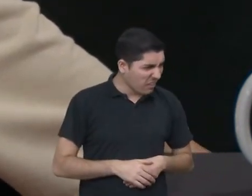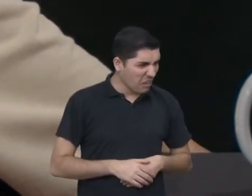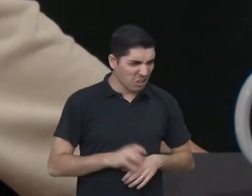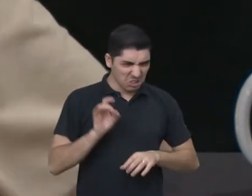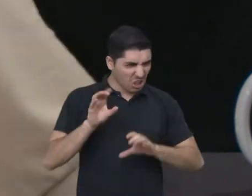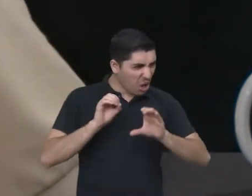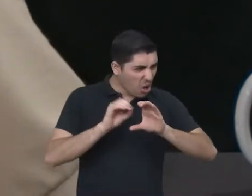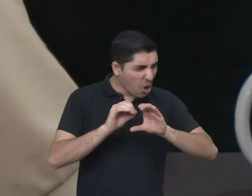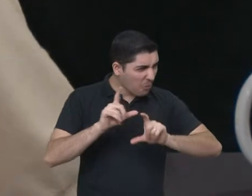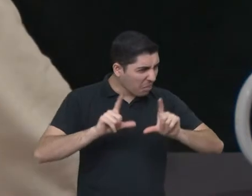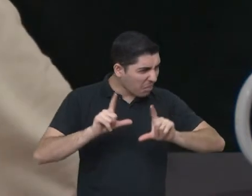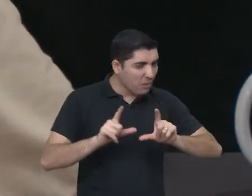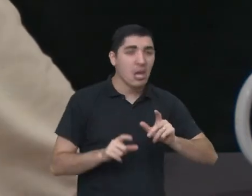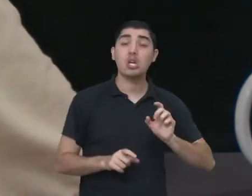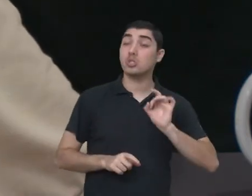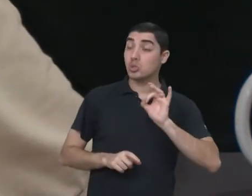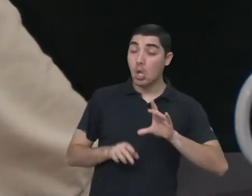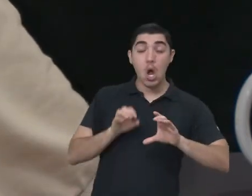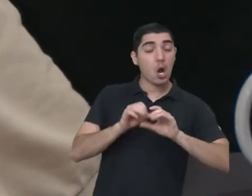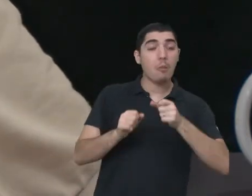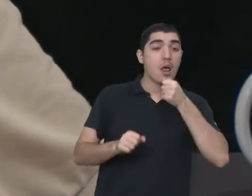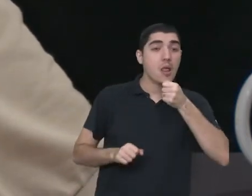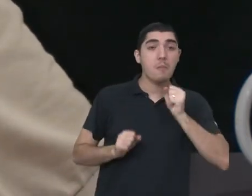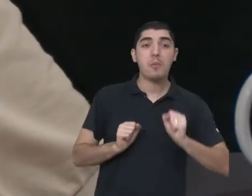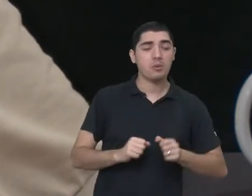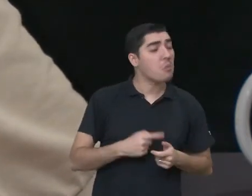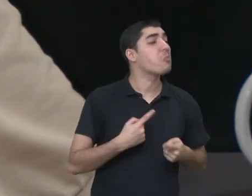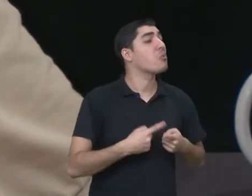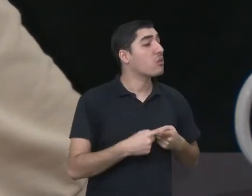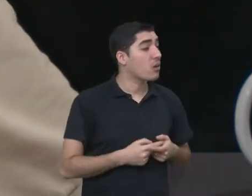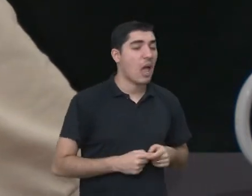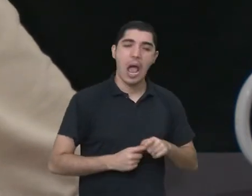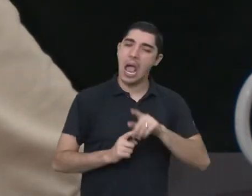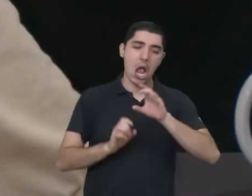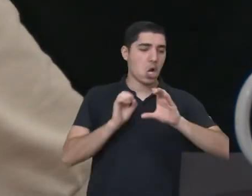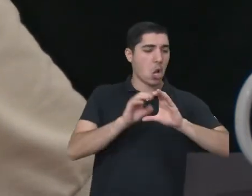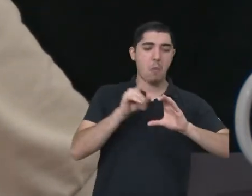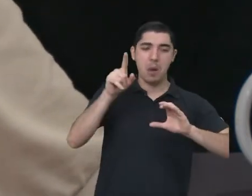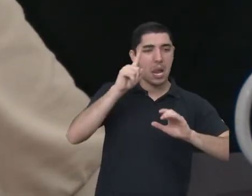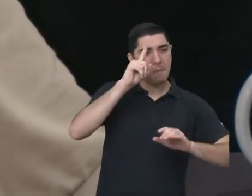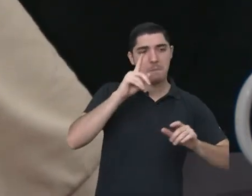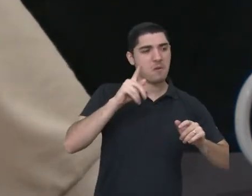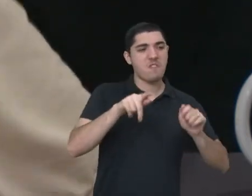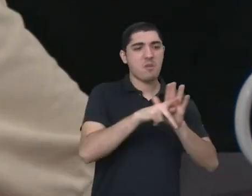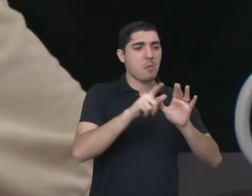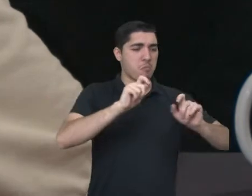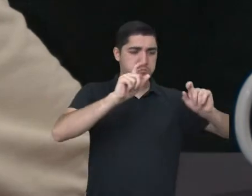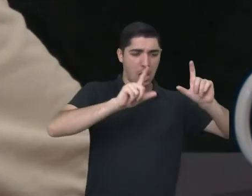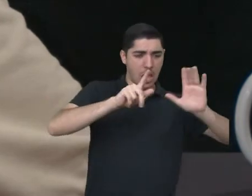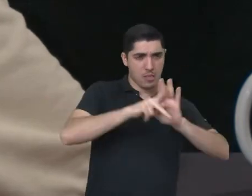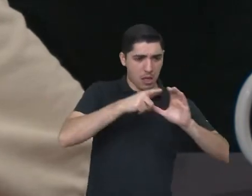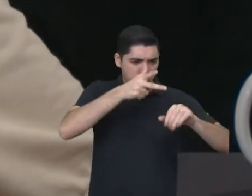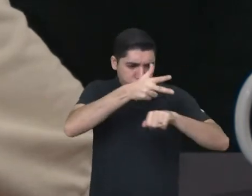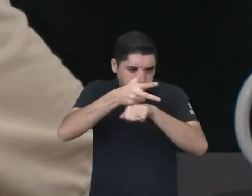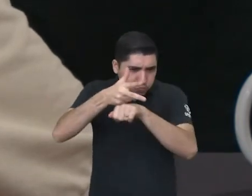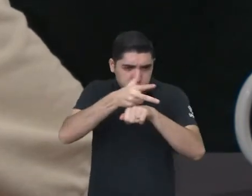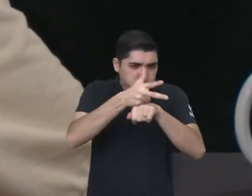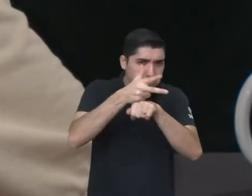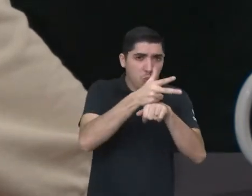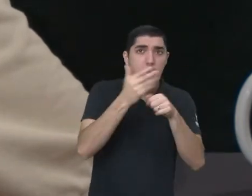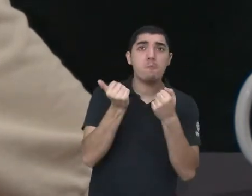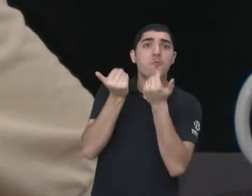Aparecida para São Paulo. Ia pegar um avião e ia para Porto Alegre. Aí foi segunda, terça-feira dessa semana, ele ia